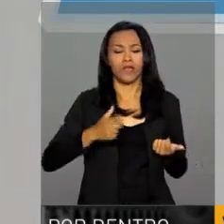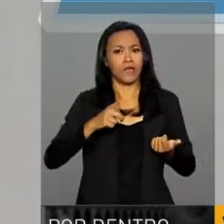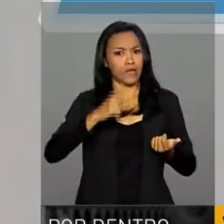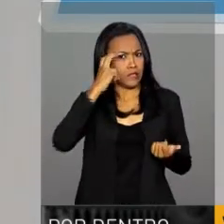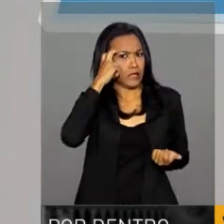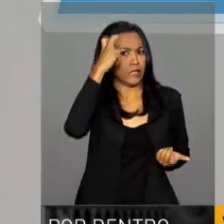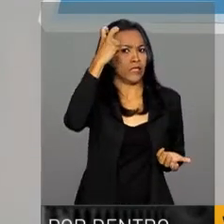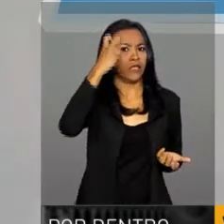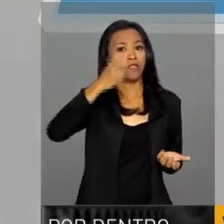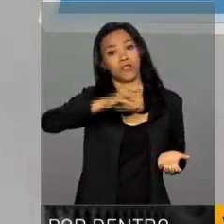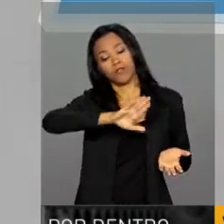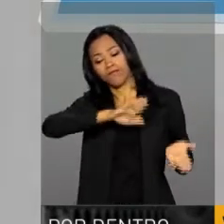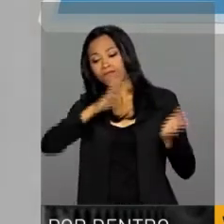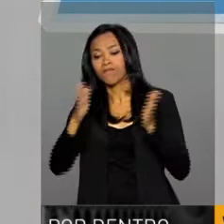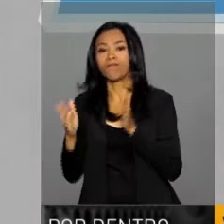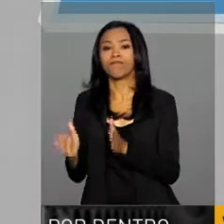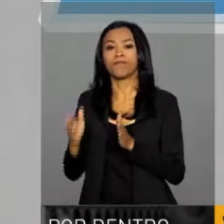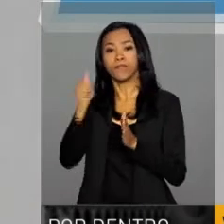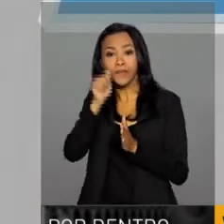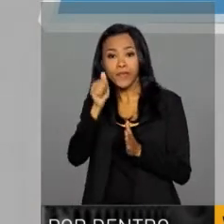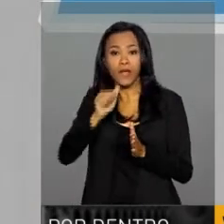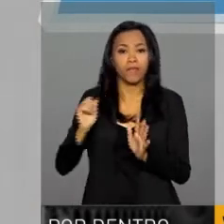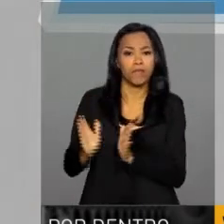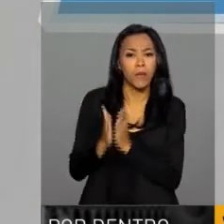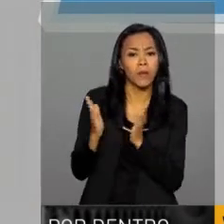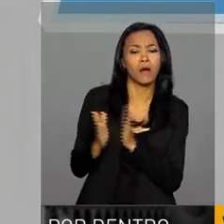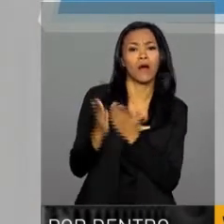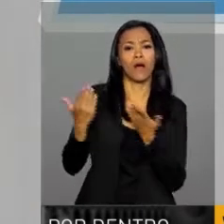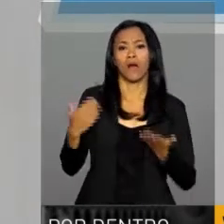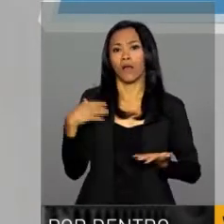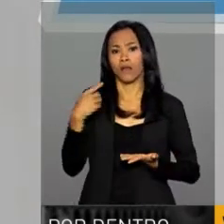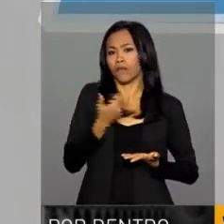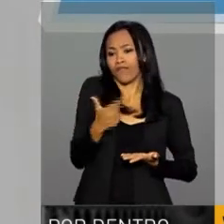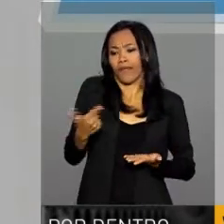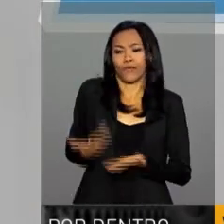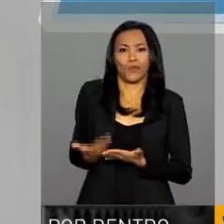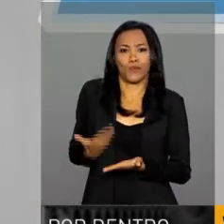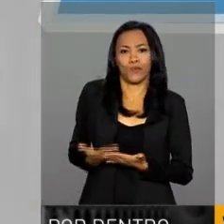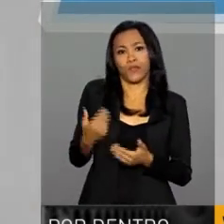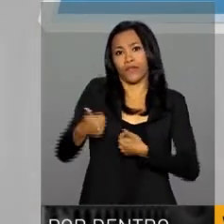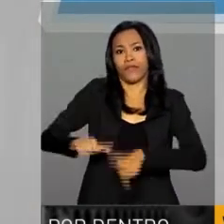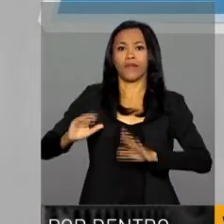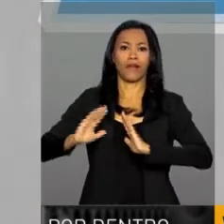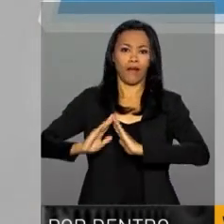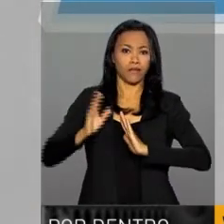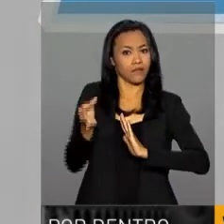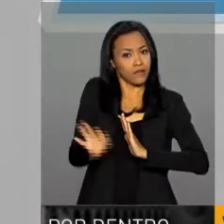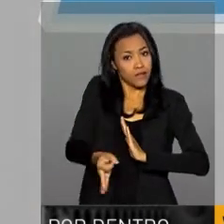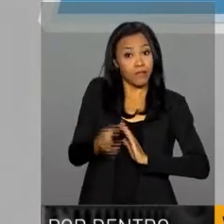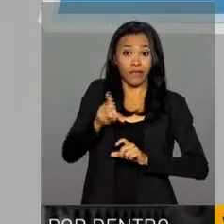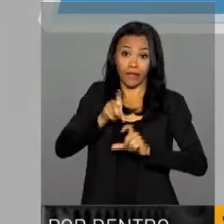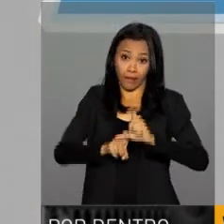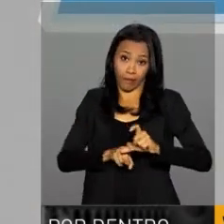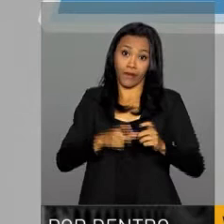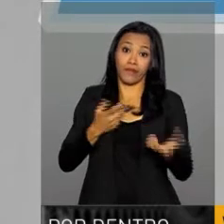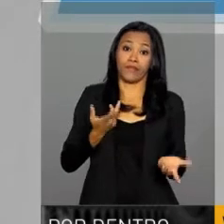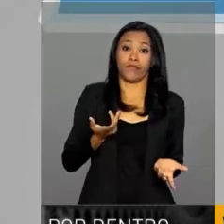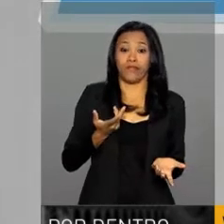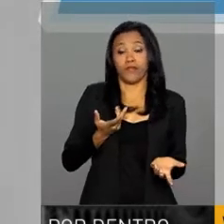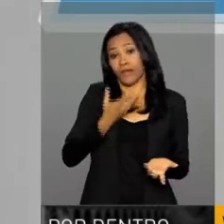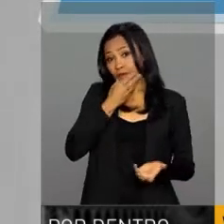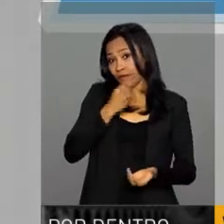quanto a mulher que tem pouco estudo geralmente do lar e dependente economicamente de parceiros